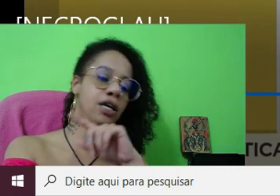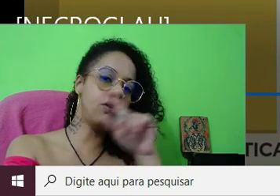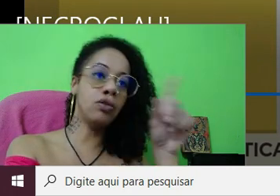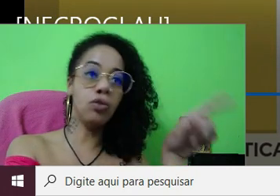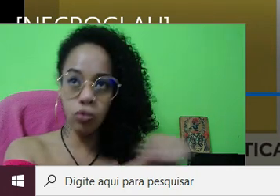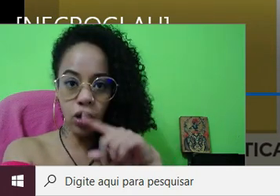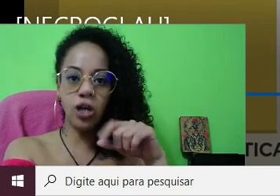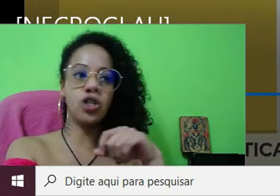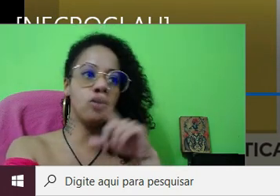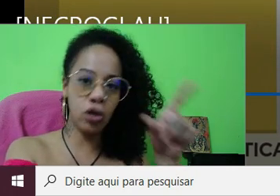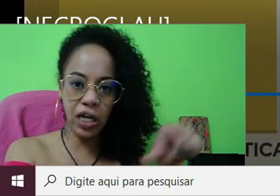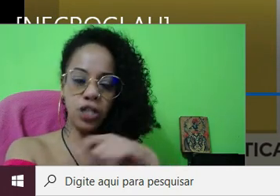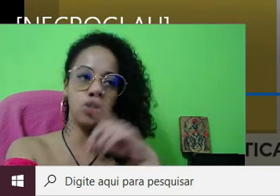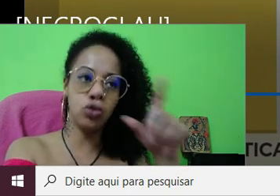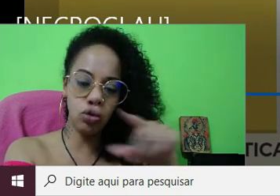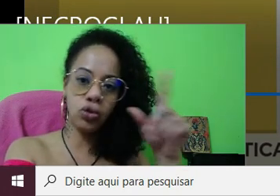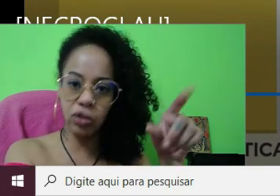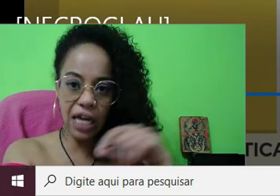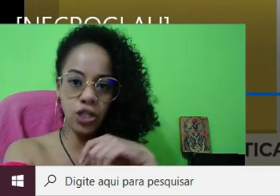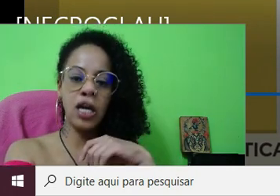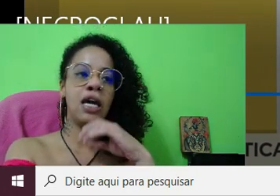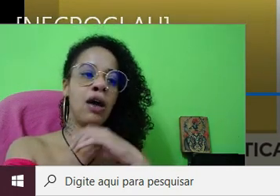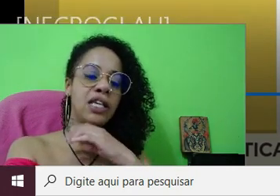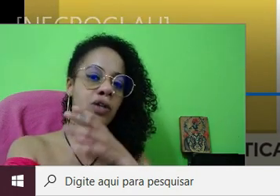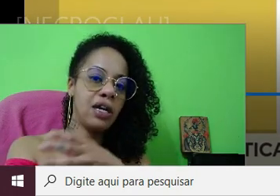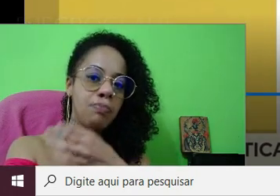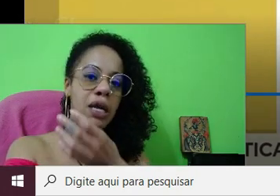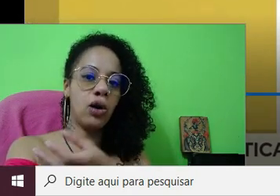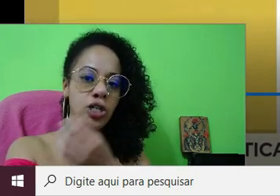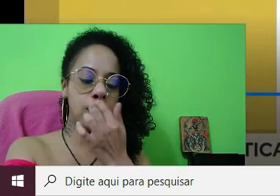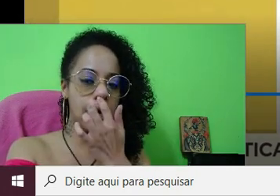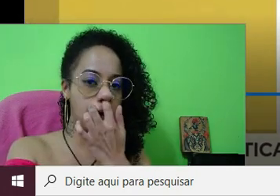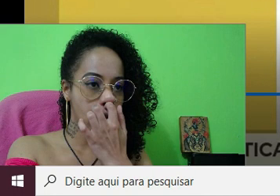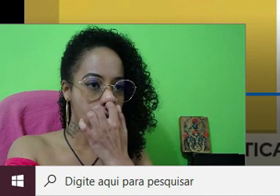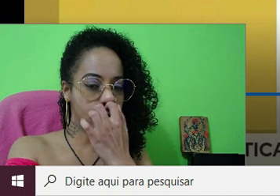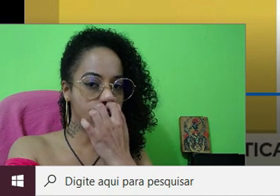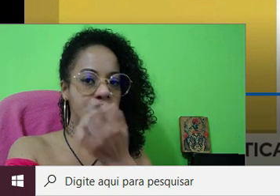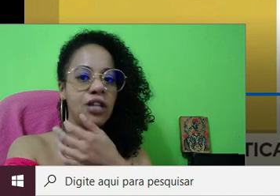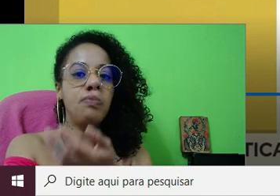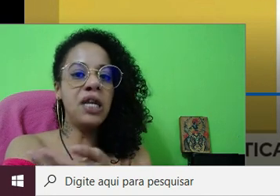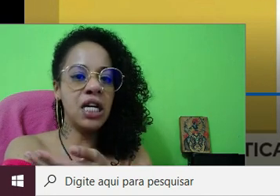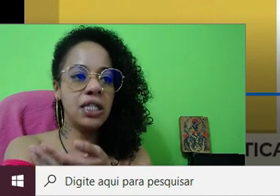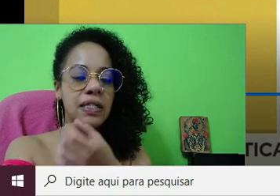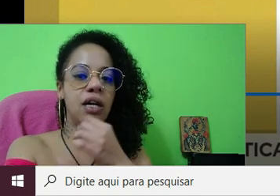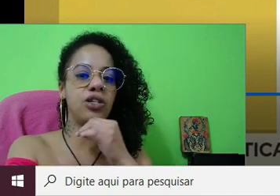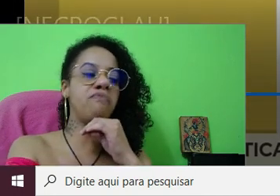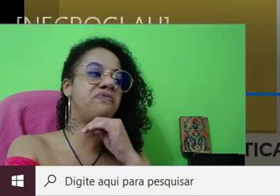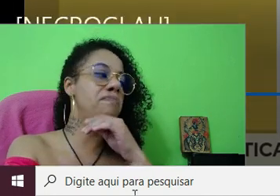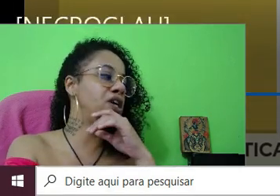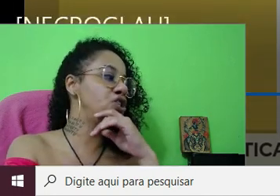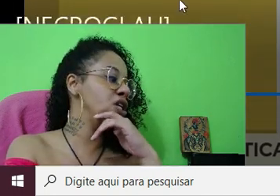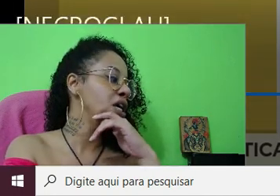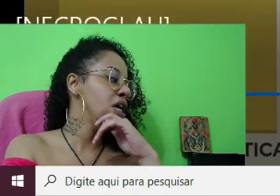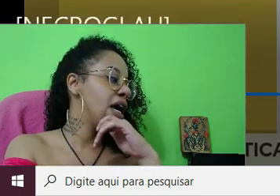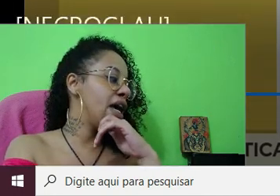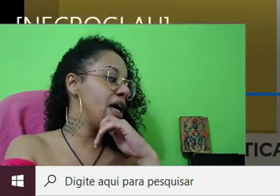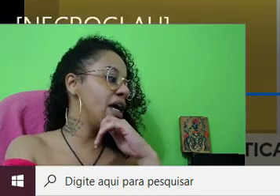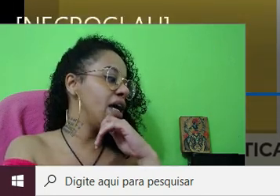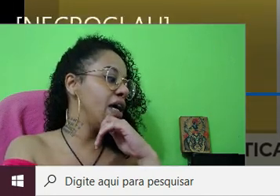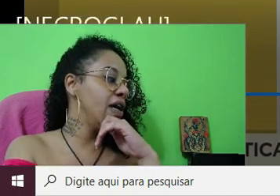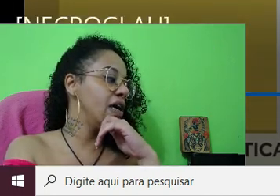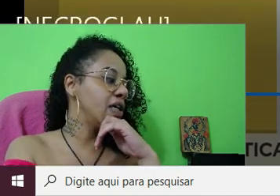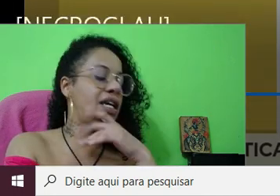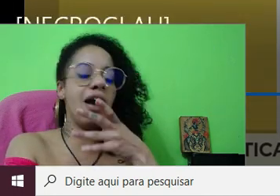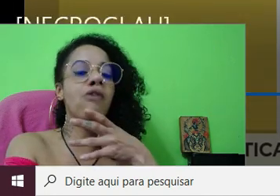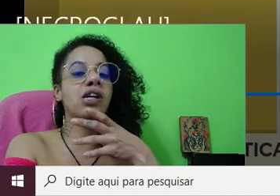aí no Norte no nordeste no sul no sudeste isso aí é uma lógica né da dominância e obviamente